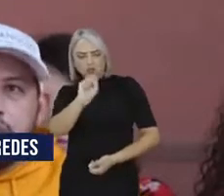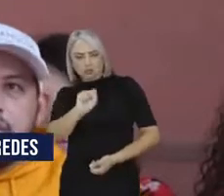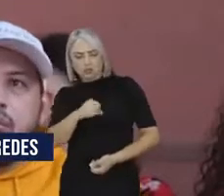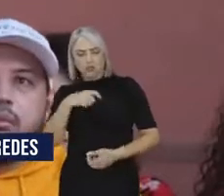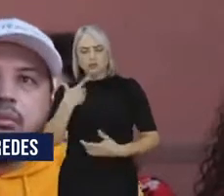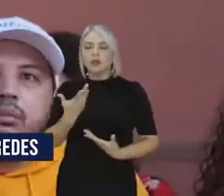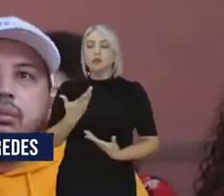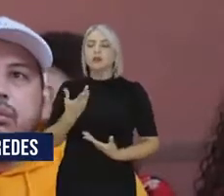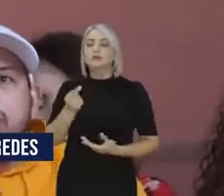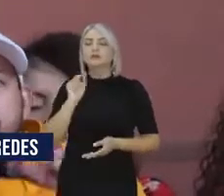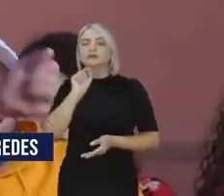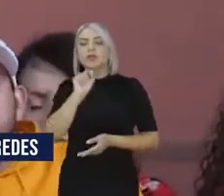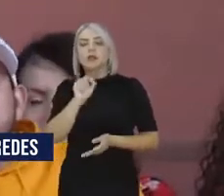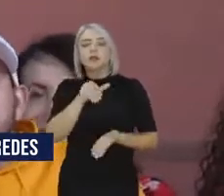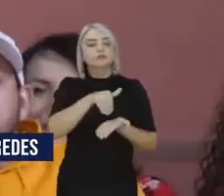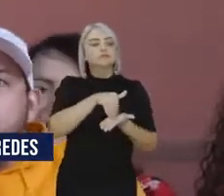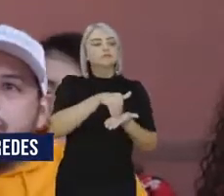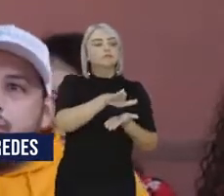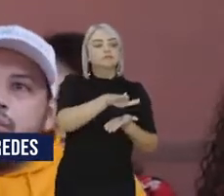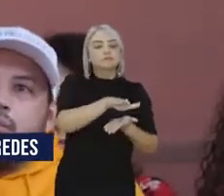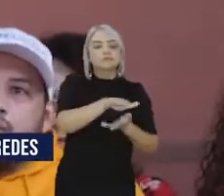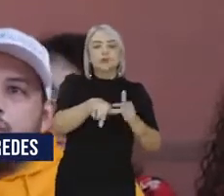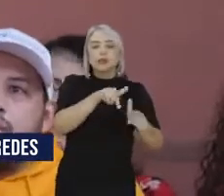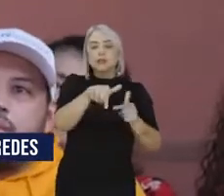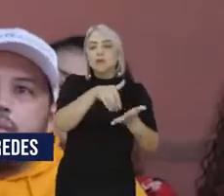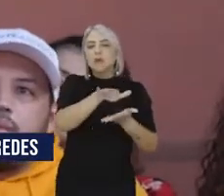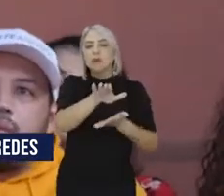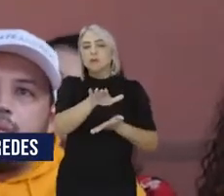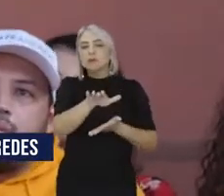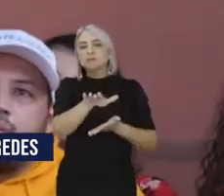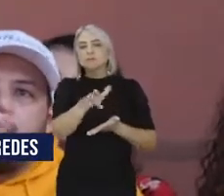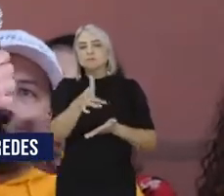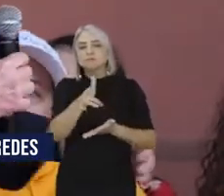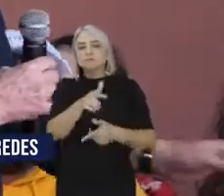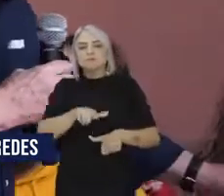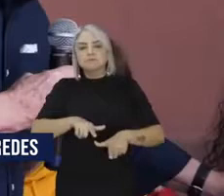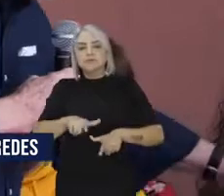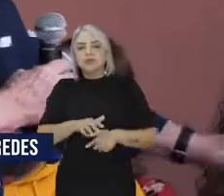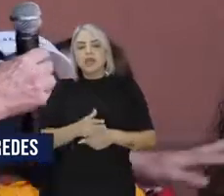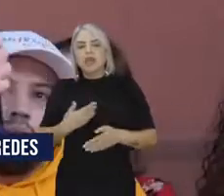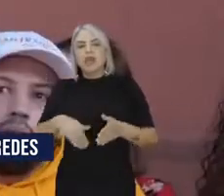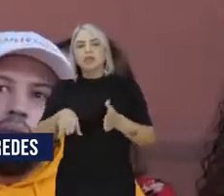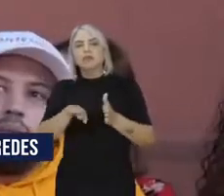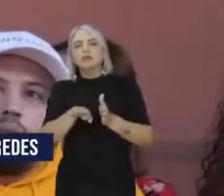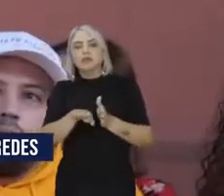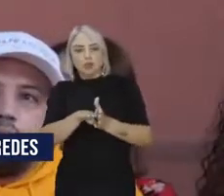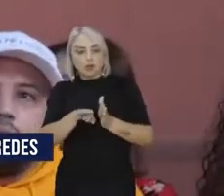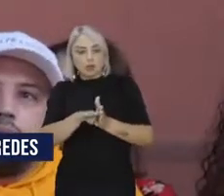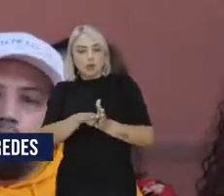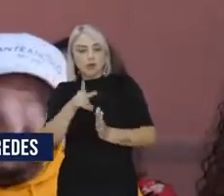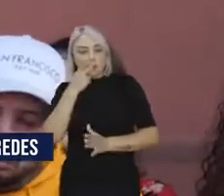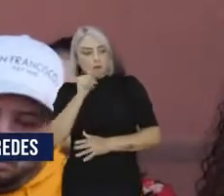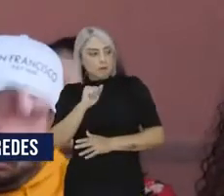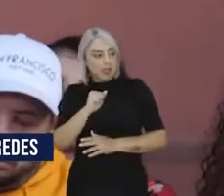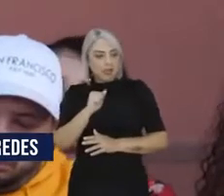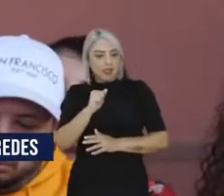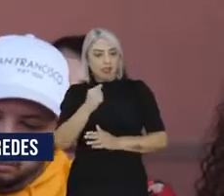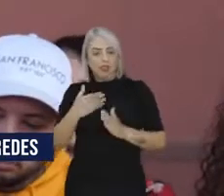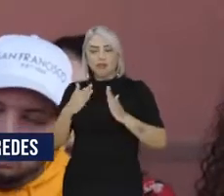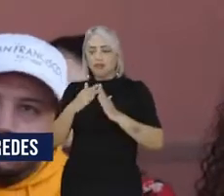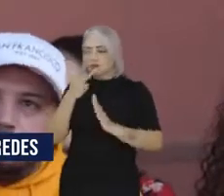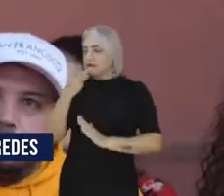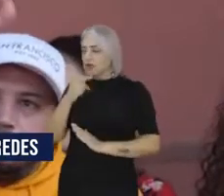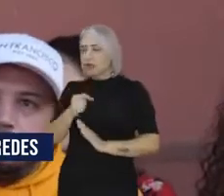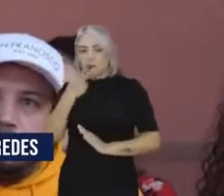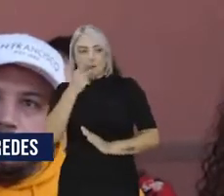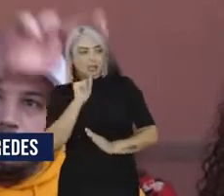embora. Quando ele foi mandado embora, ele chegou em casa, o pai dele achou que ele não valia nada. O pai dele esculhambou